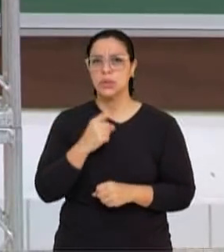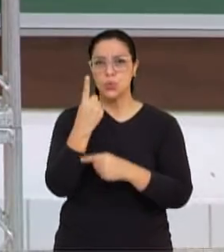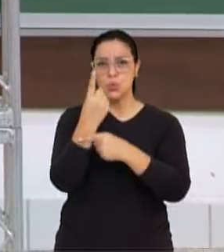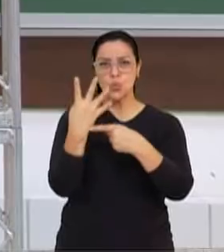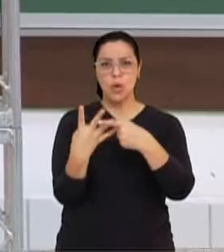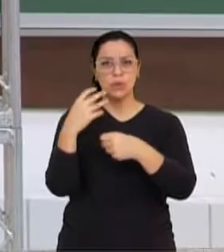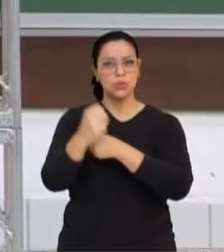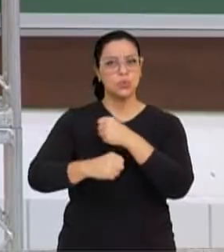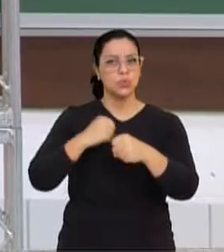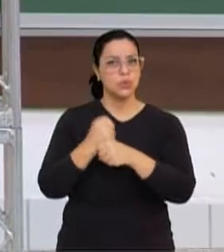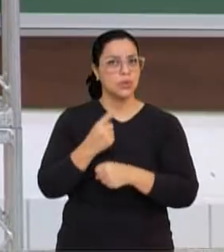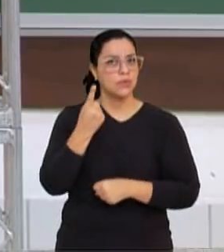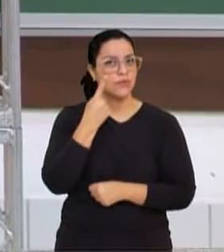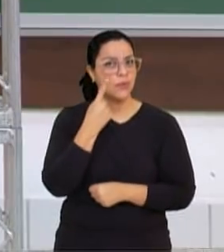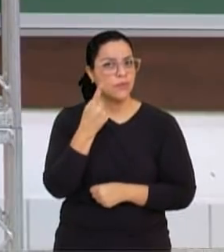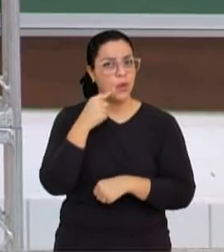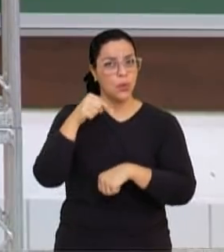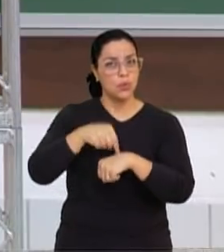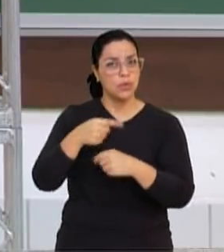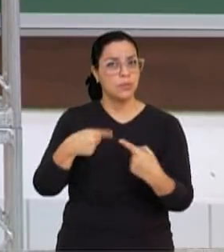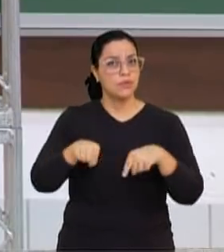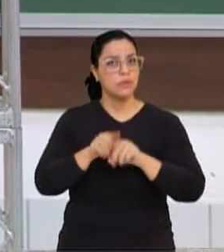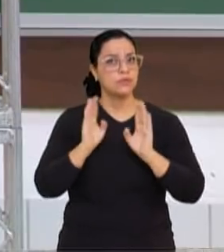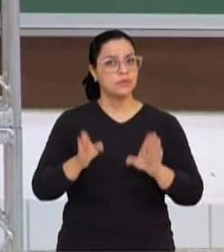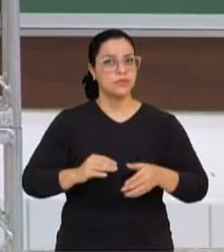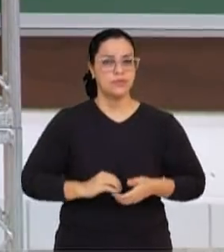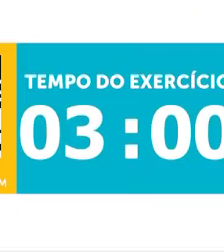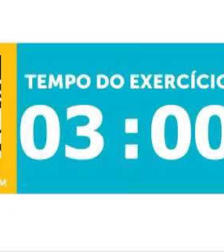1/4 de um ano? Então, vou dar um tempinho, eu já retorno aqui.